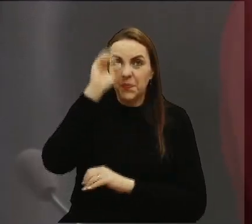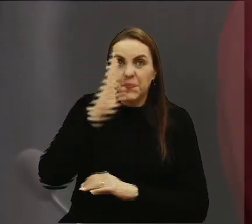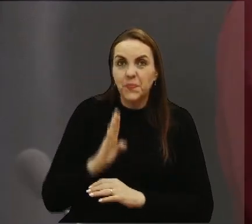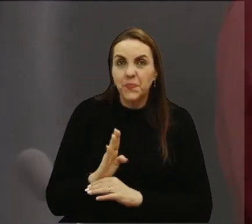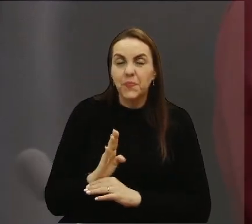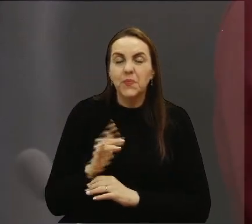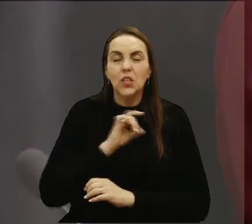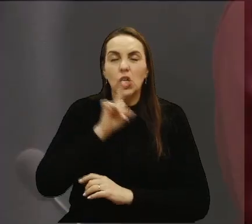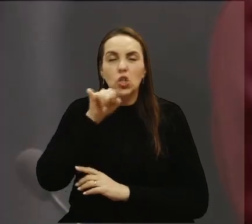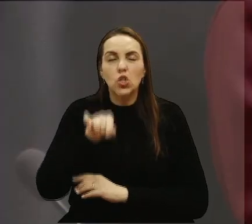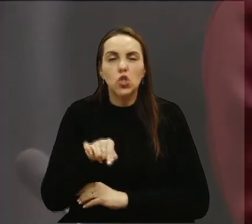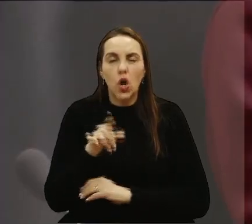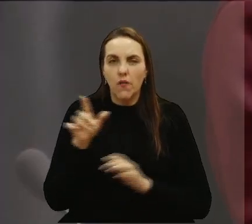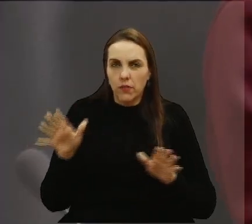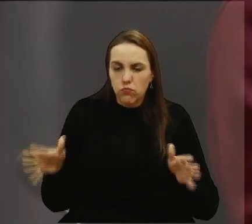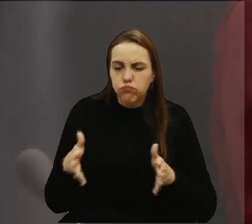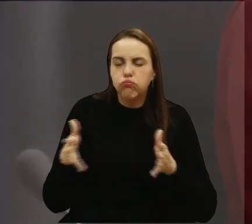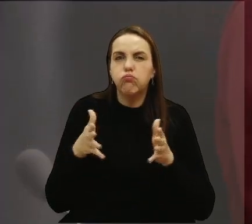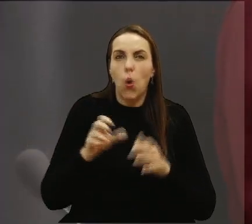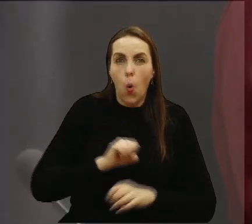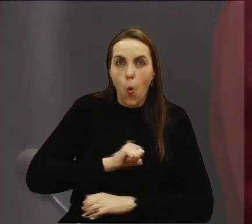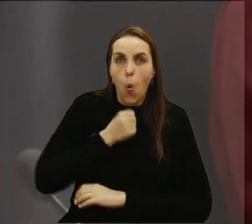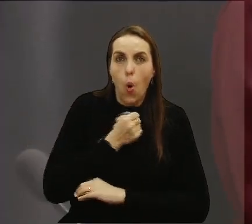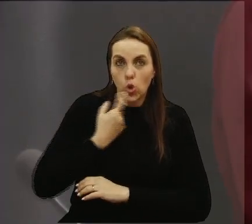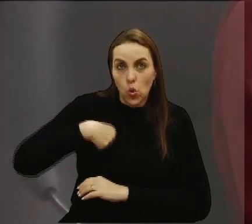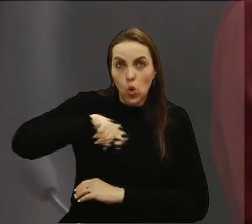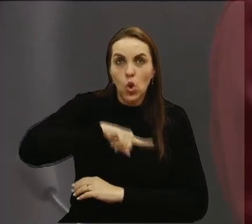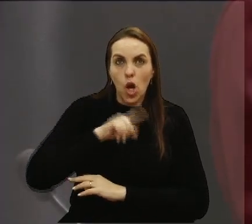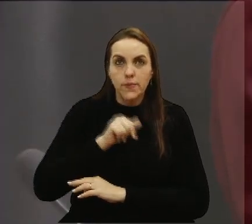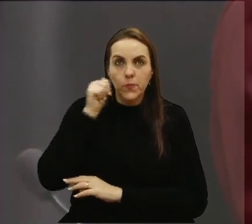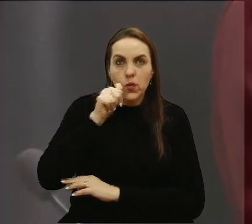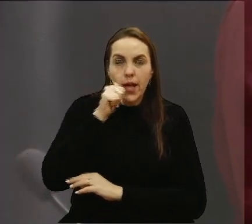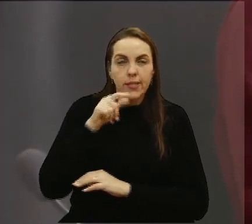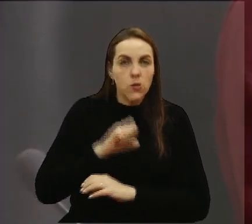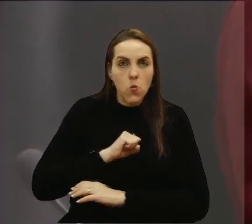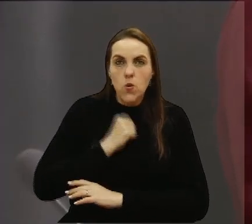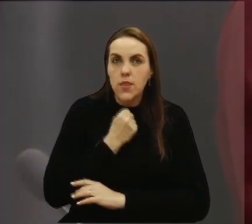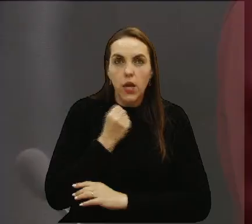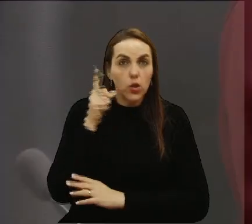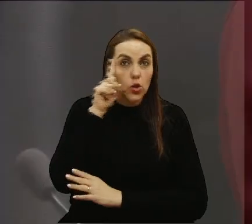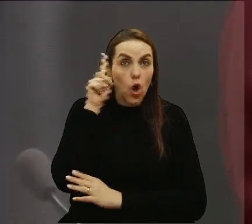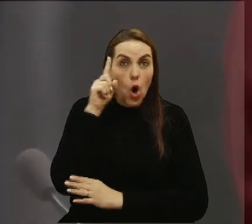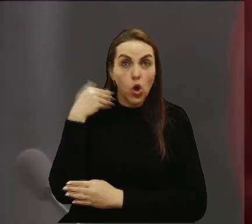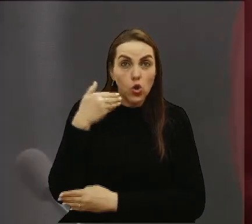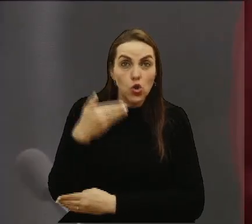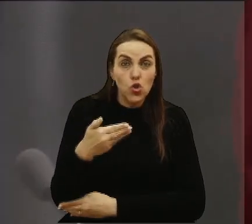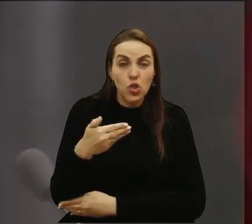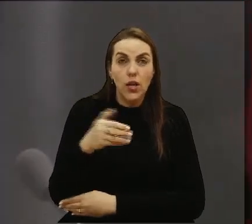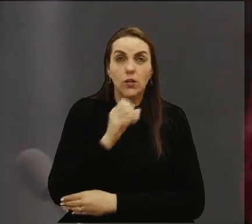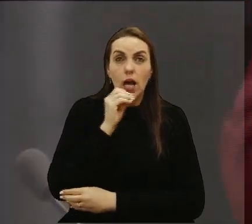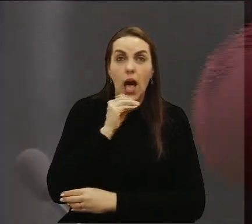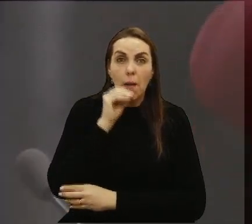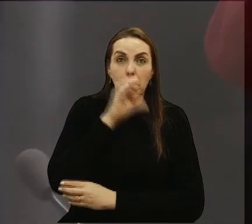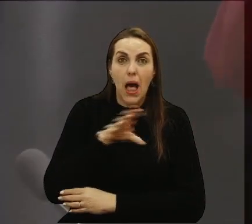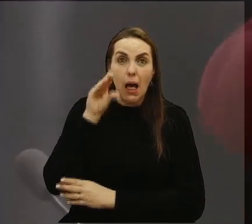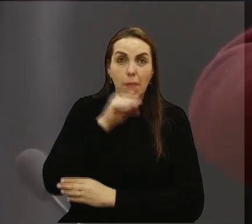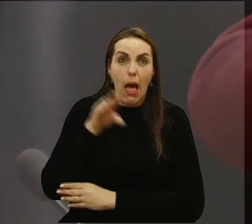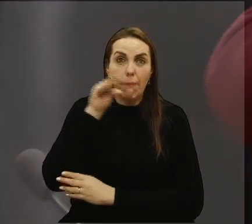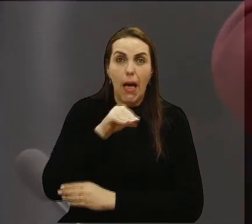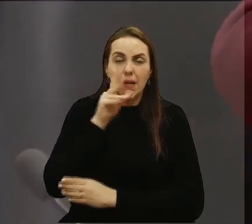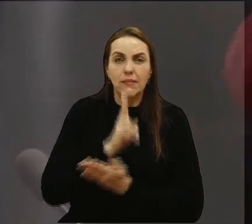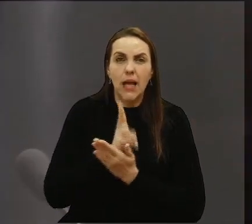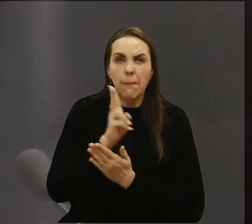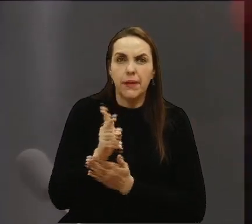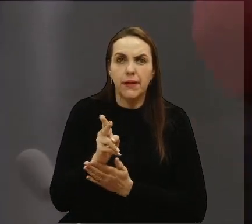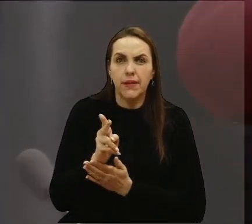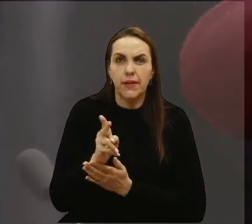ele não só incitava o ódio contra nós, como ele nos odiava todos os dias, toda hora, quando ele abria a boca dele. Mas, vereador Libardi,